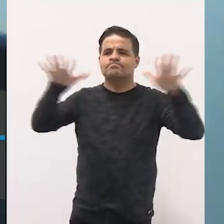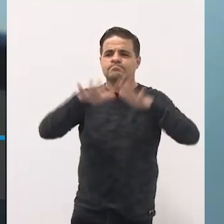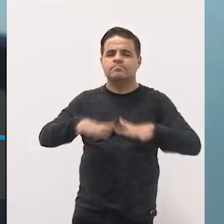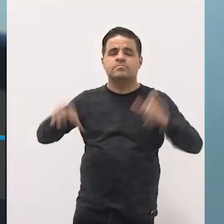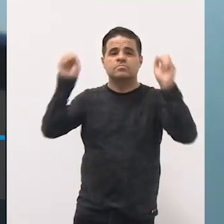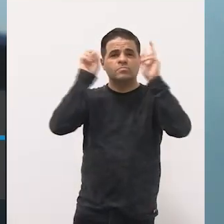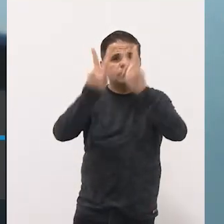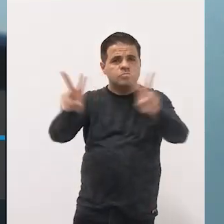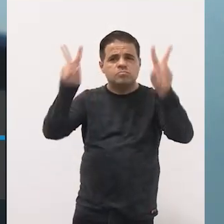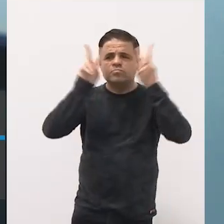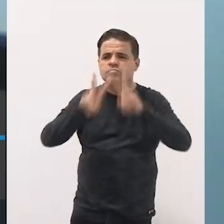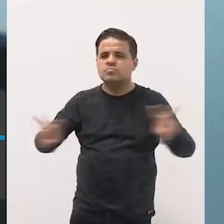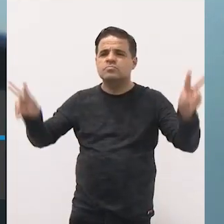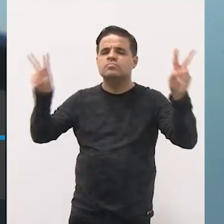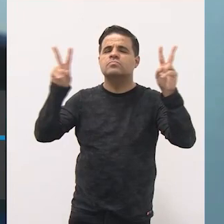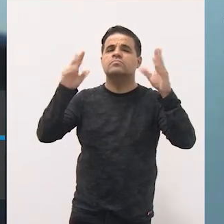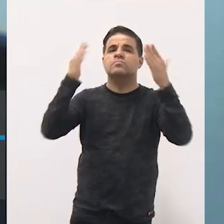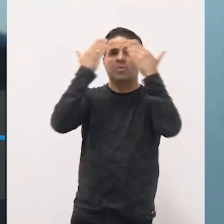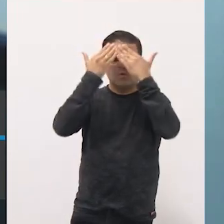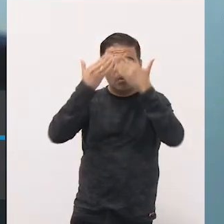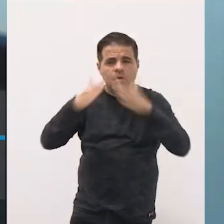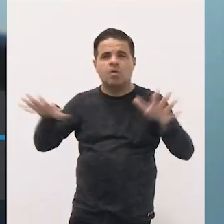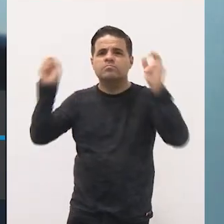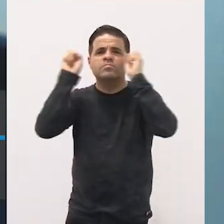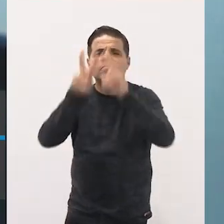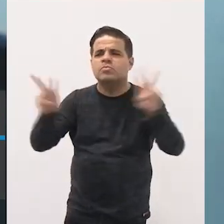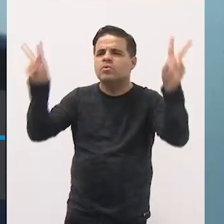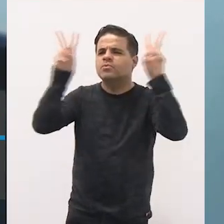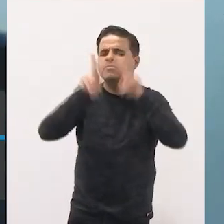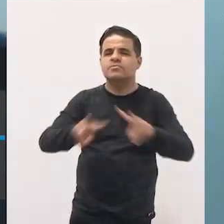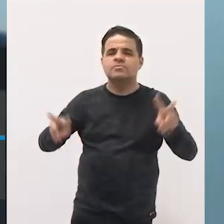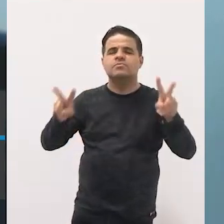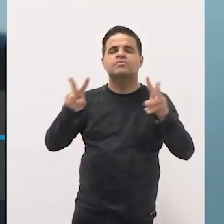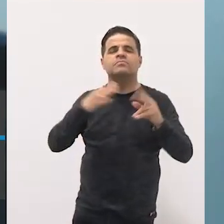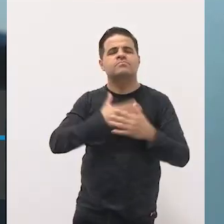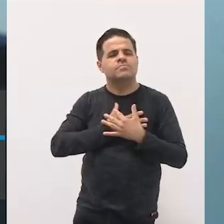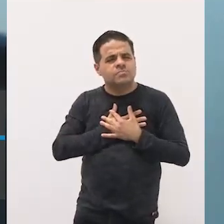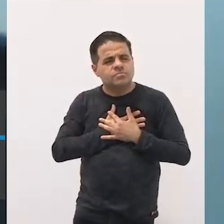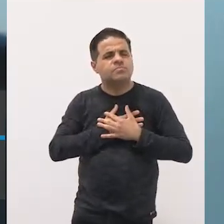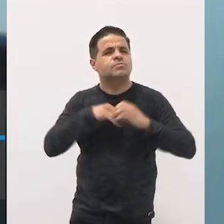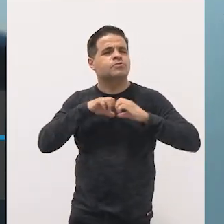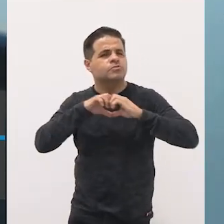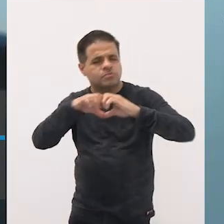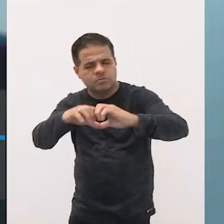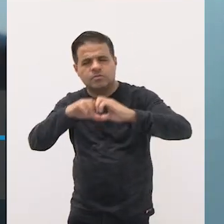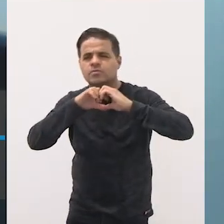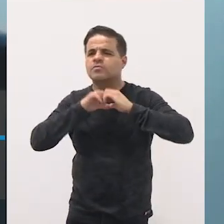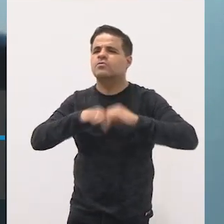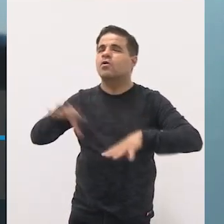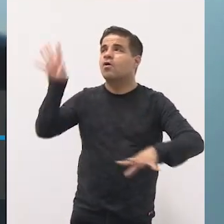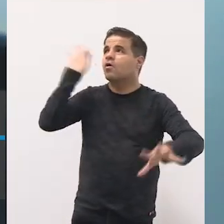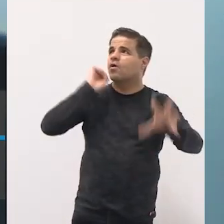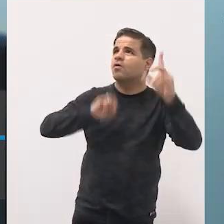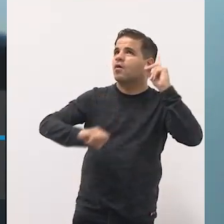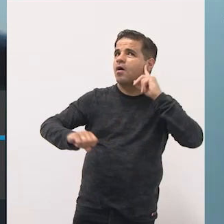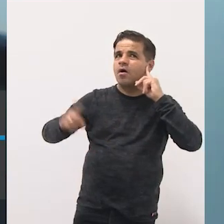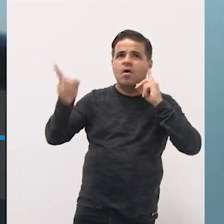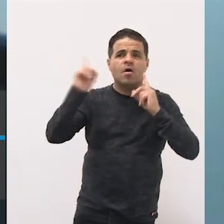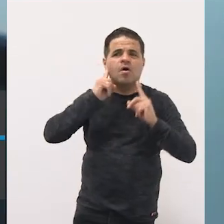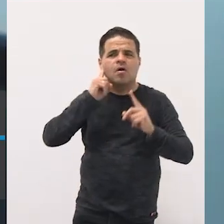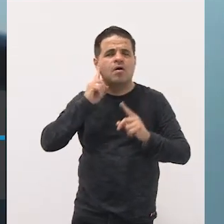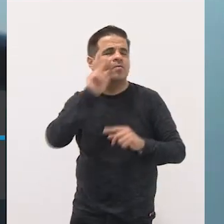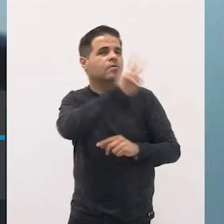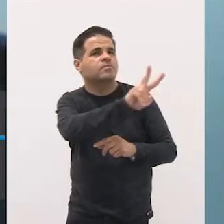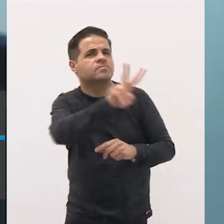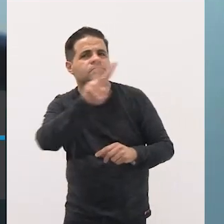um olhar com 4 olhos, com 2 corações, ouve com 4 ouvidos, a gente enxerga